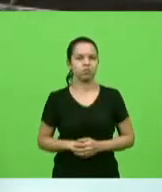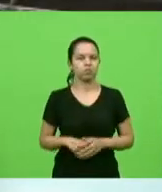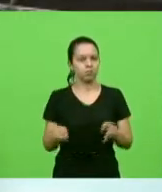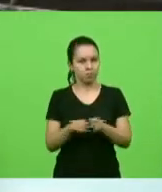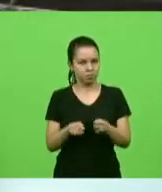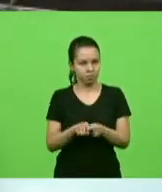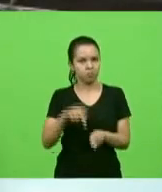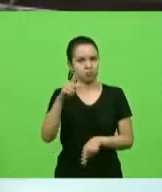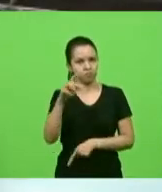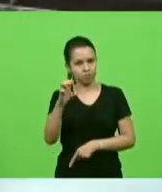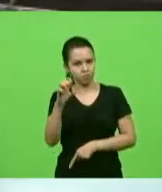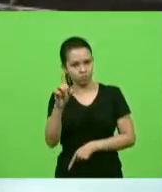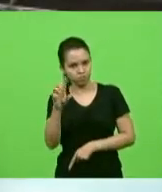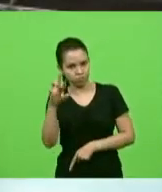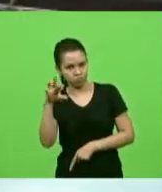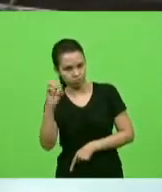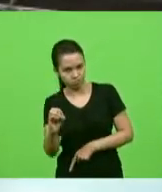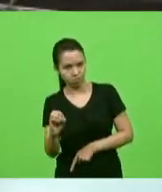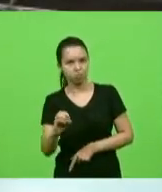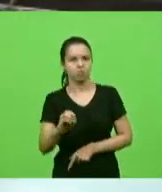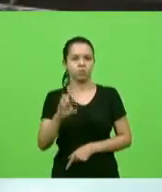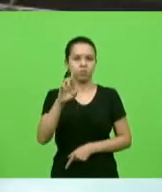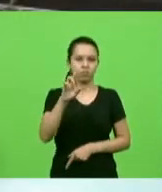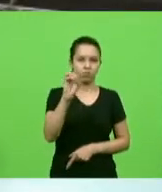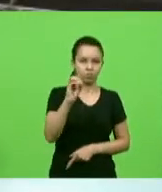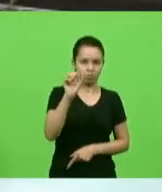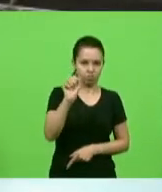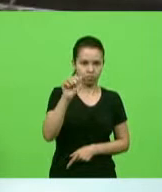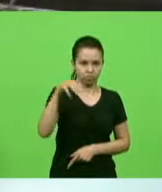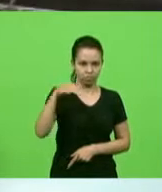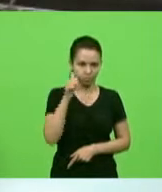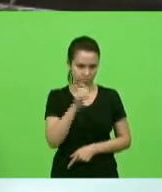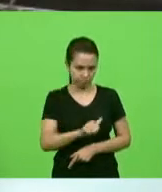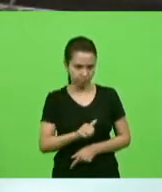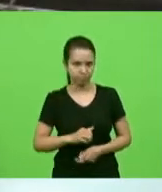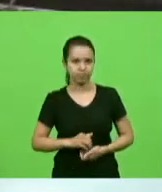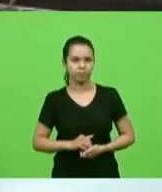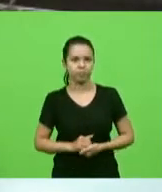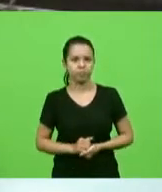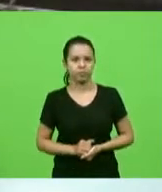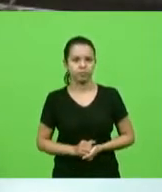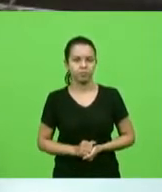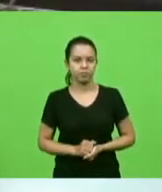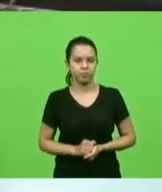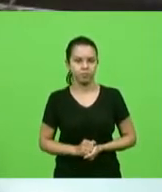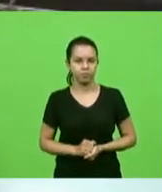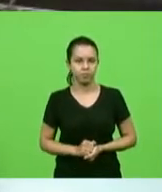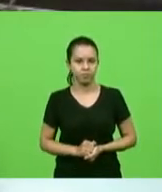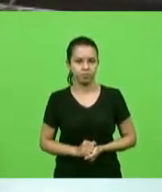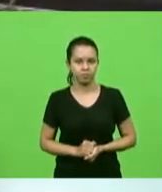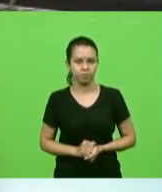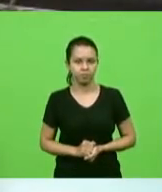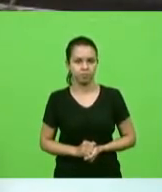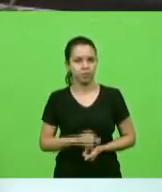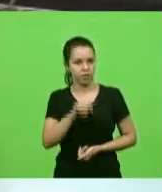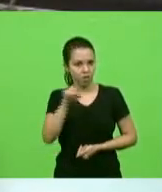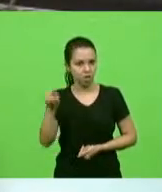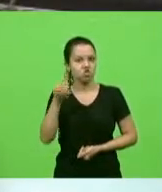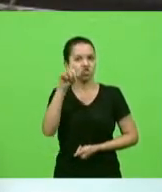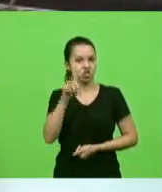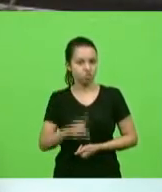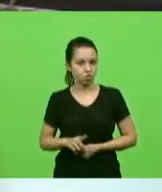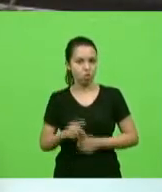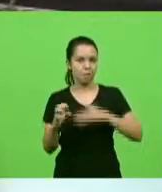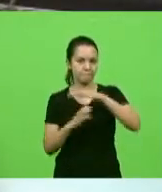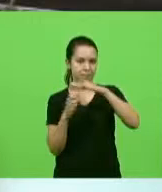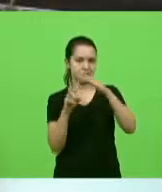Nascimento de Araújo e Rosimari, Neves de Araújo, diretores da Veiga